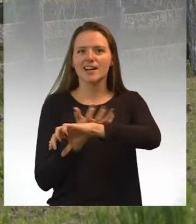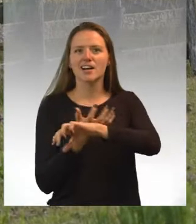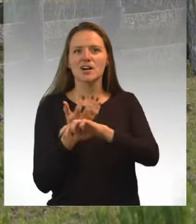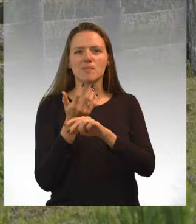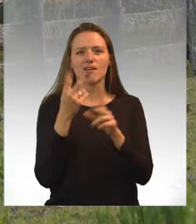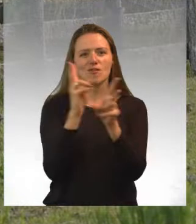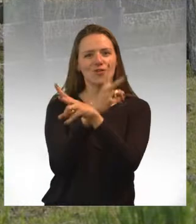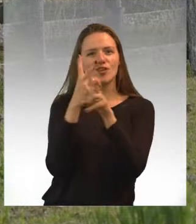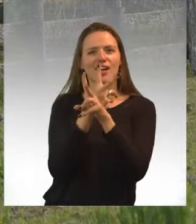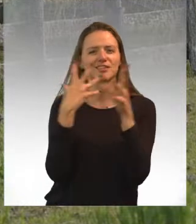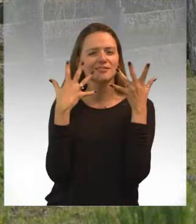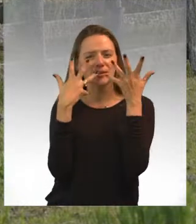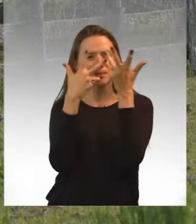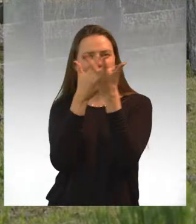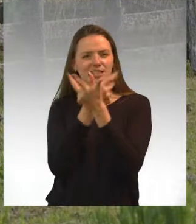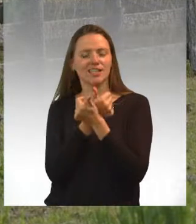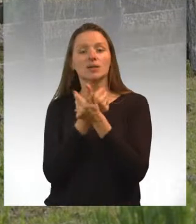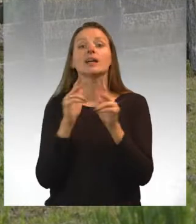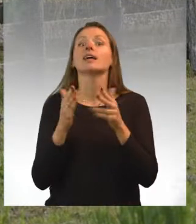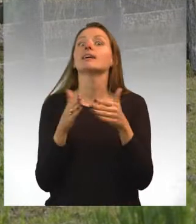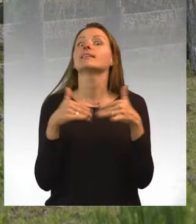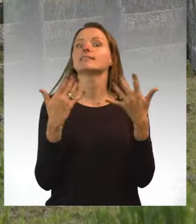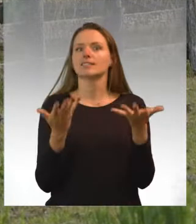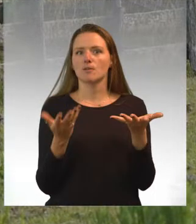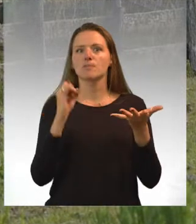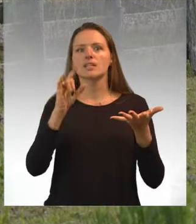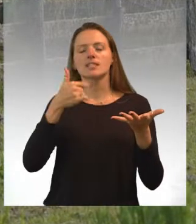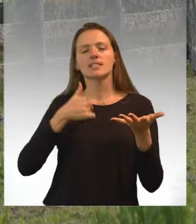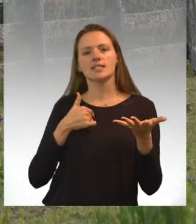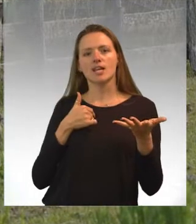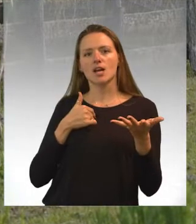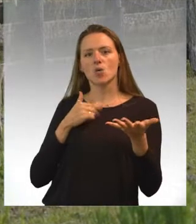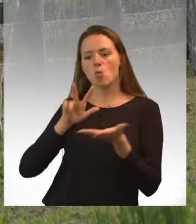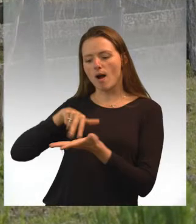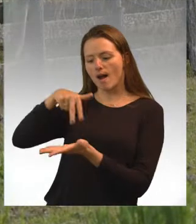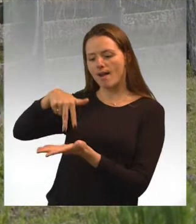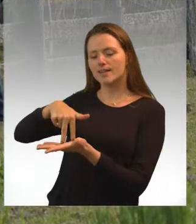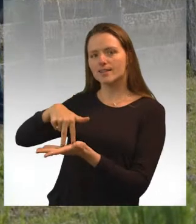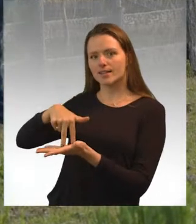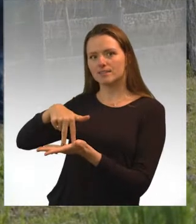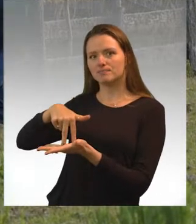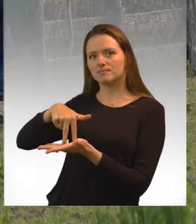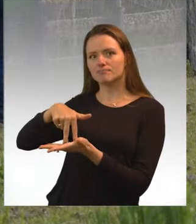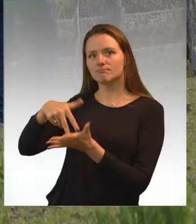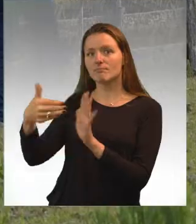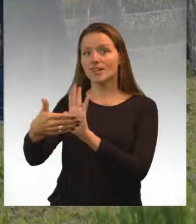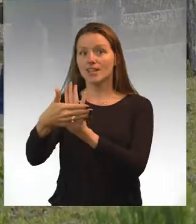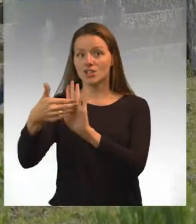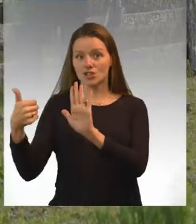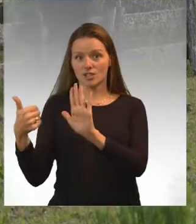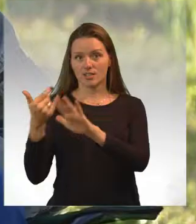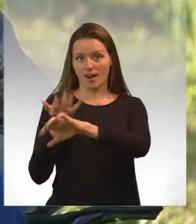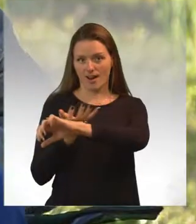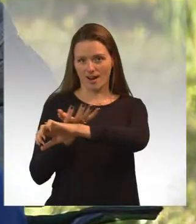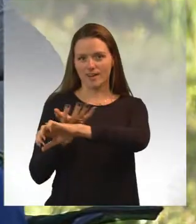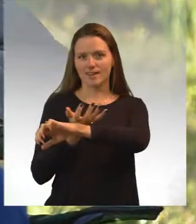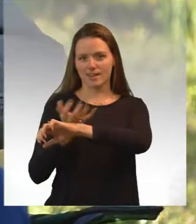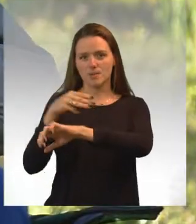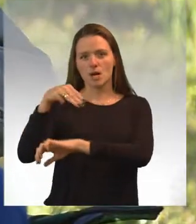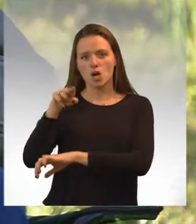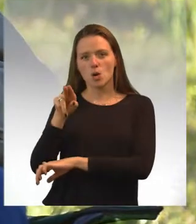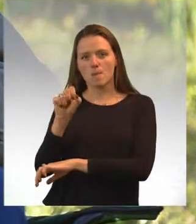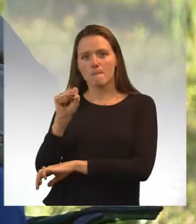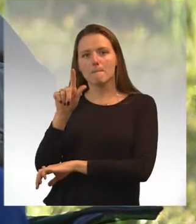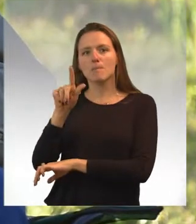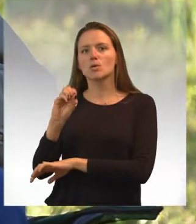beleza. Então, se eu voltar aqui e tiverem tirado os musgos, vai perder